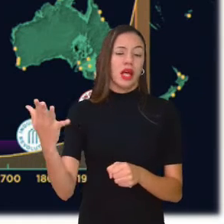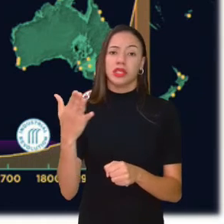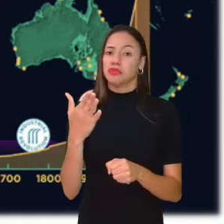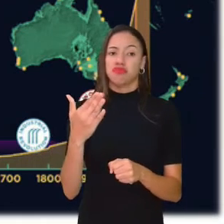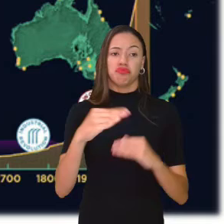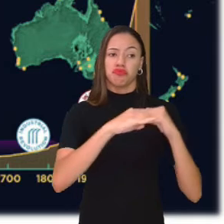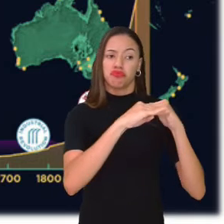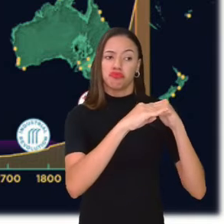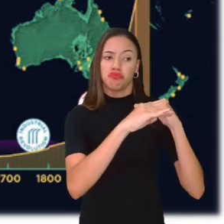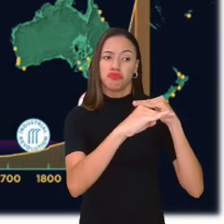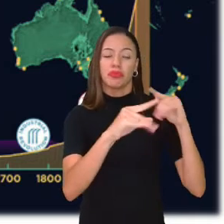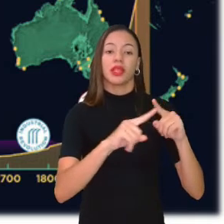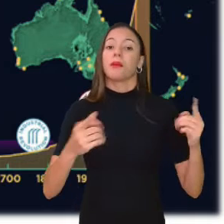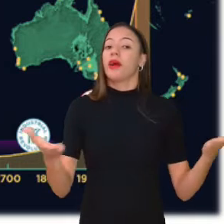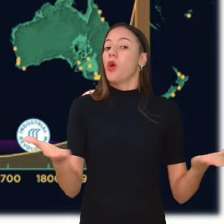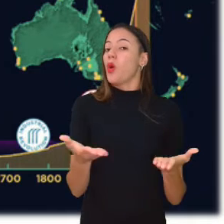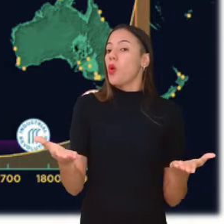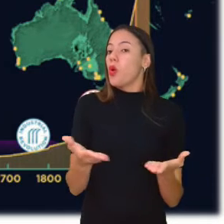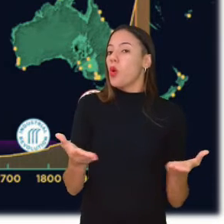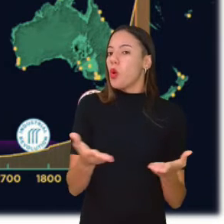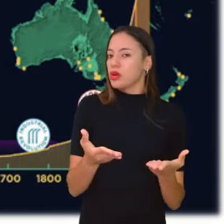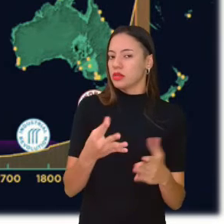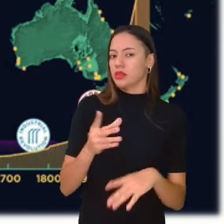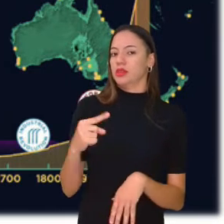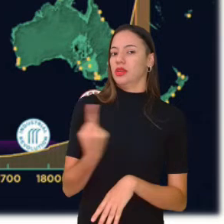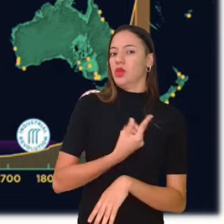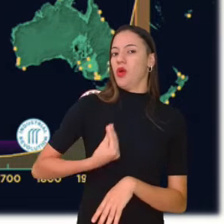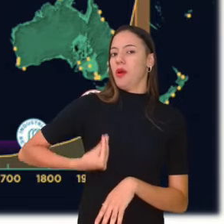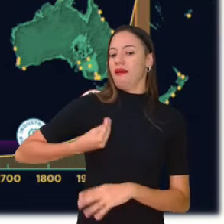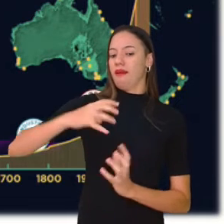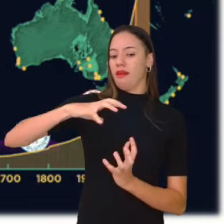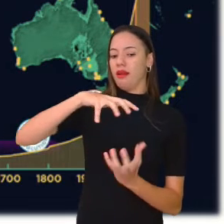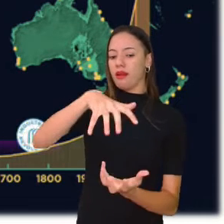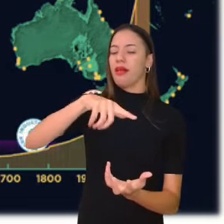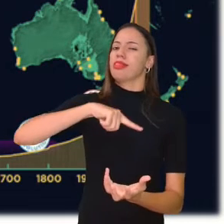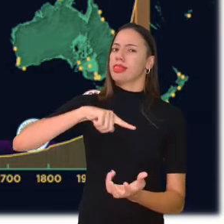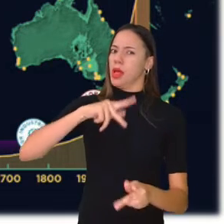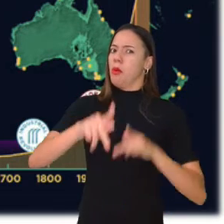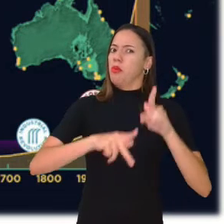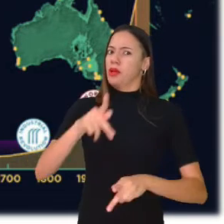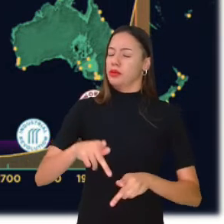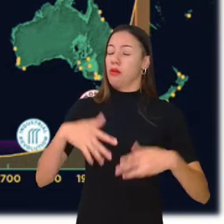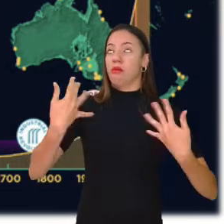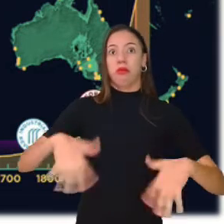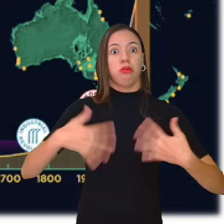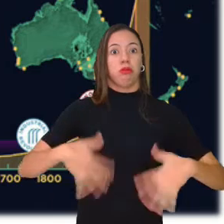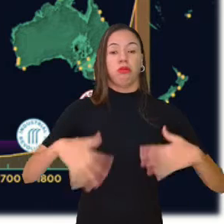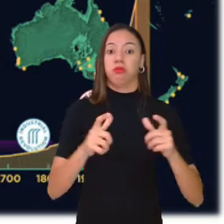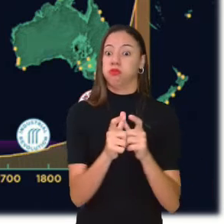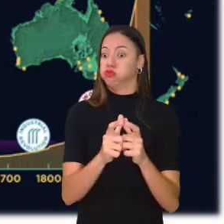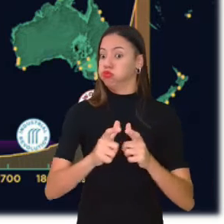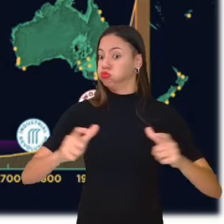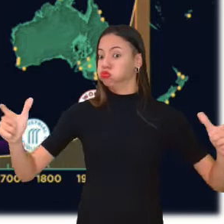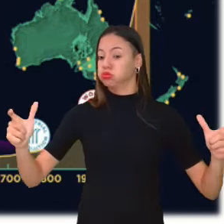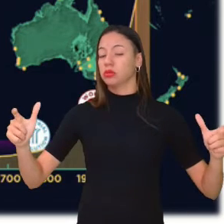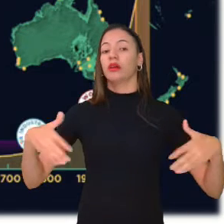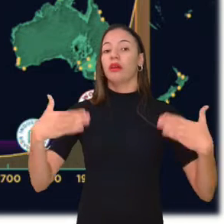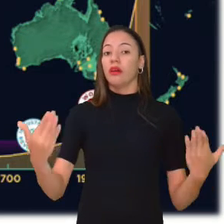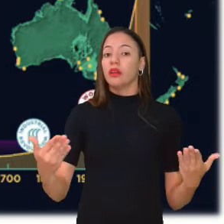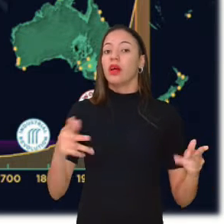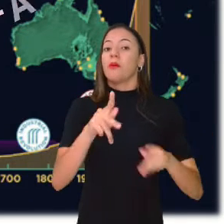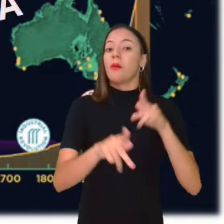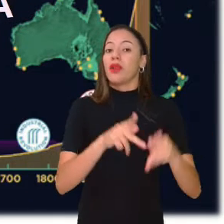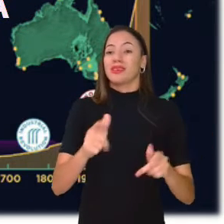dia a gente vive com a gente mora num planeta que tem uma população muito grande. E essa população quase que toda, ela está